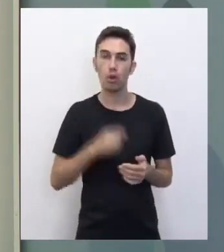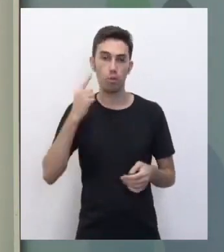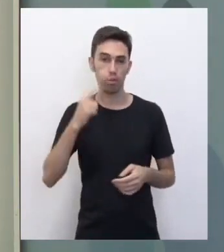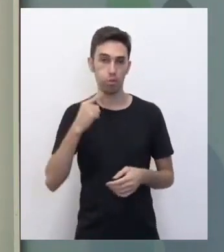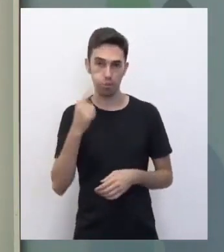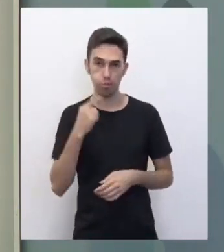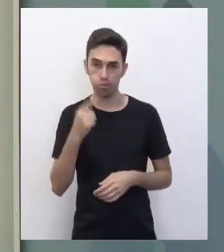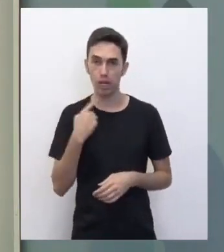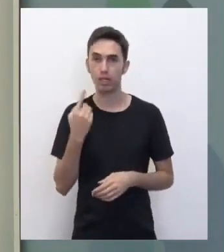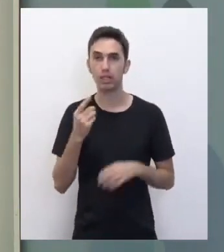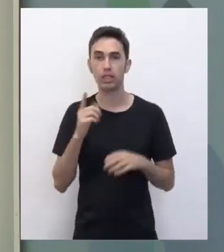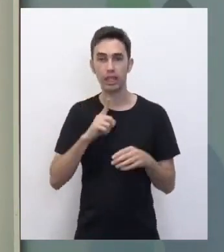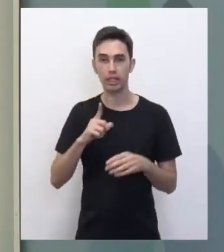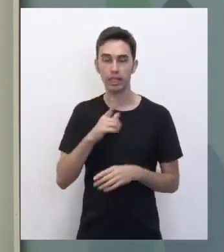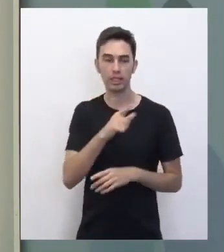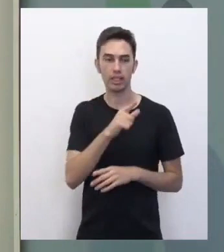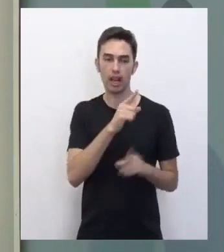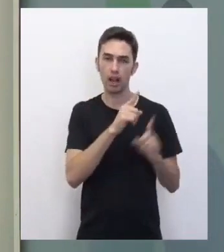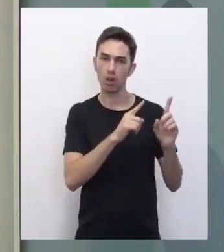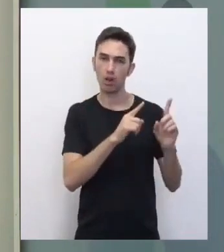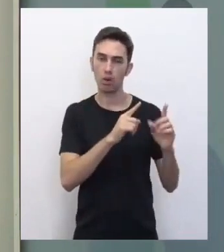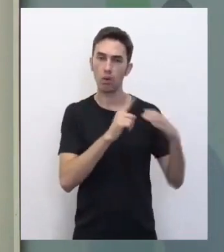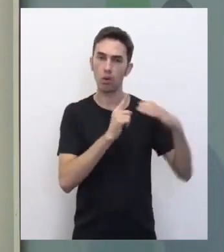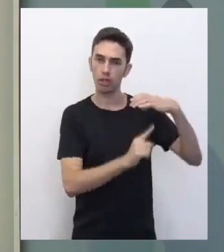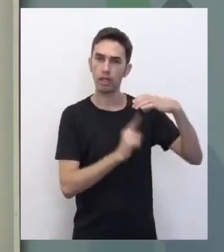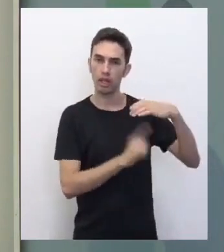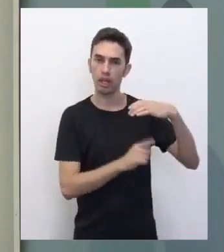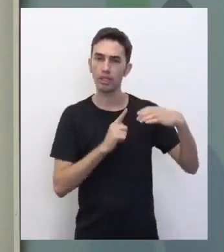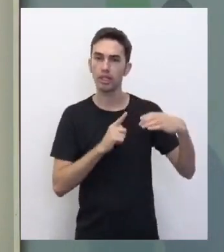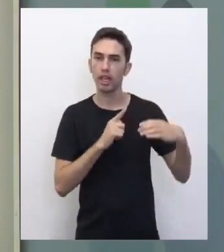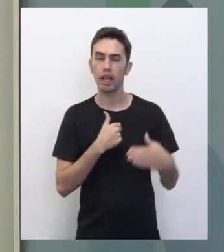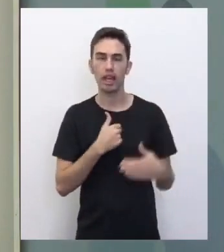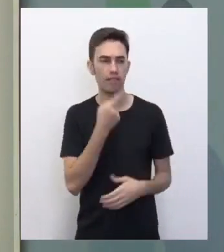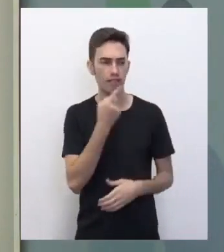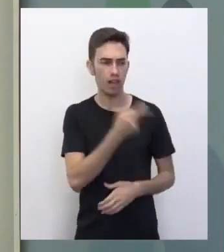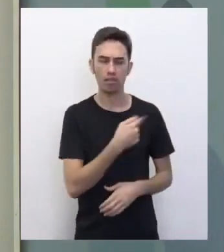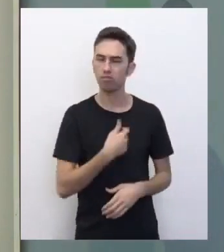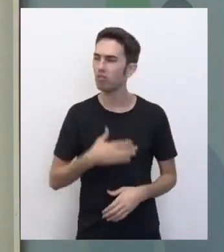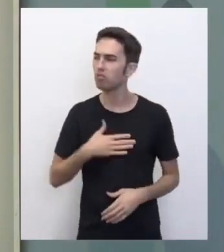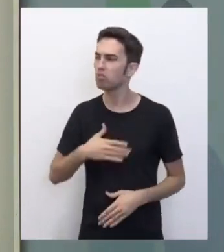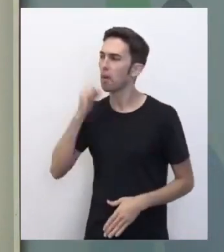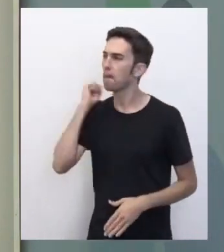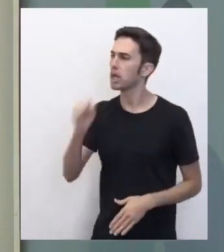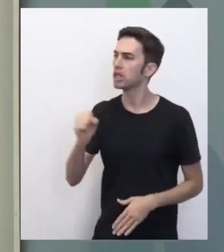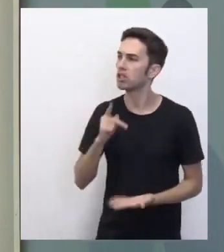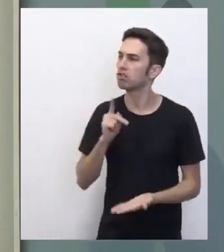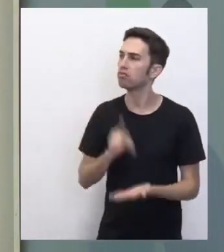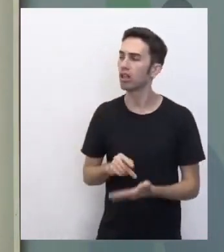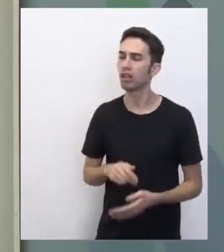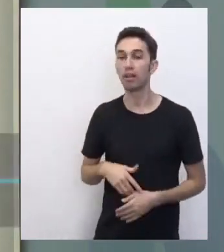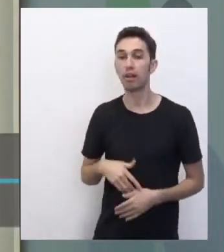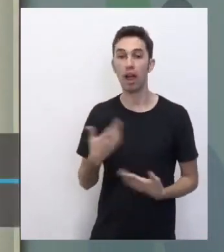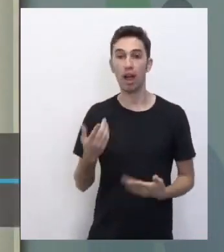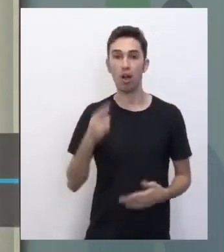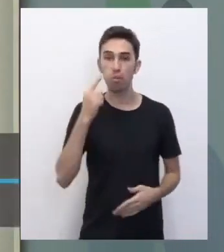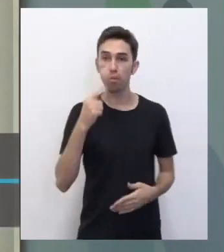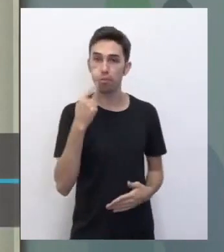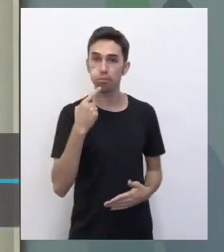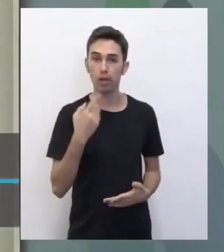advogado que tem um cliente que confessa para o advogado, olha, eu matei mesmo, né? E o advogado está